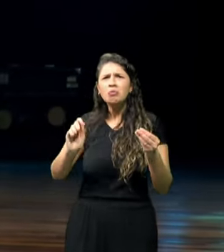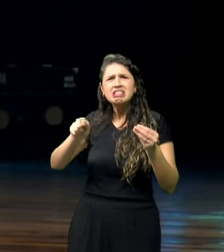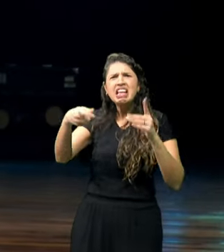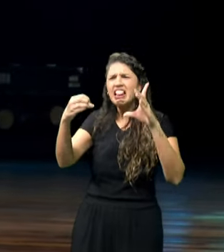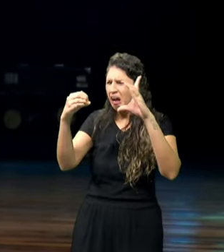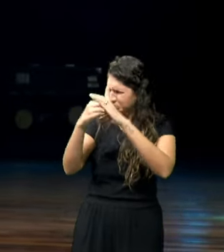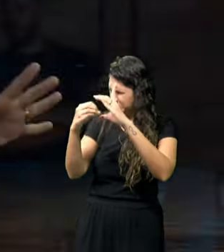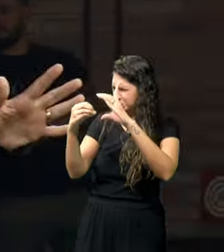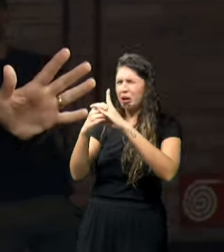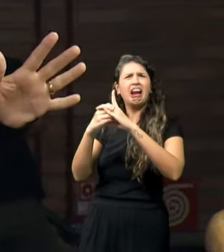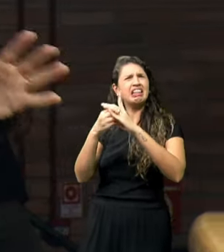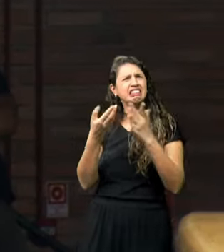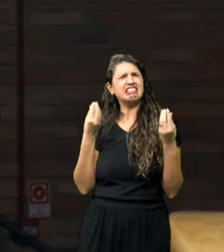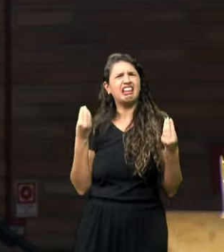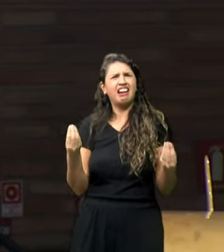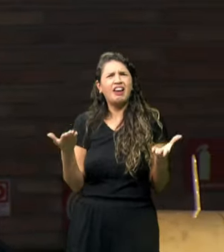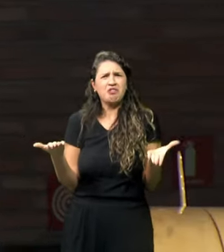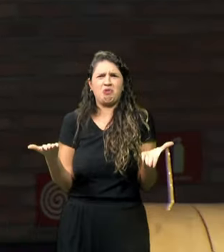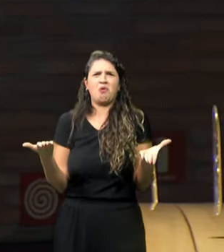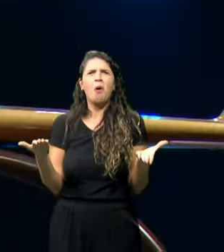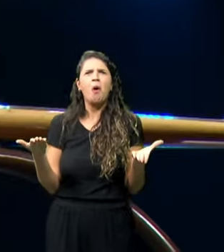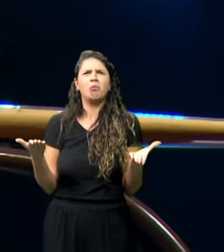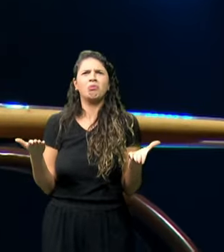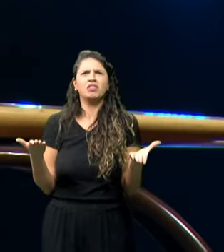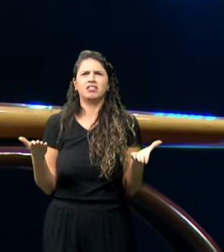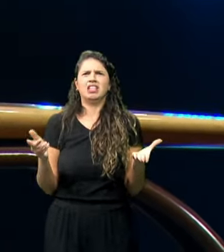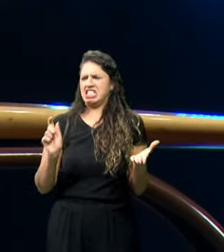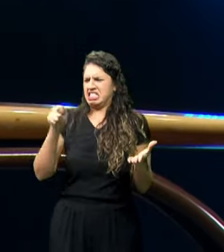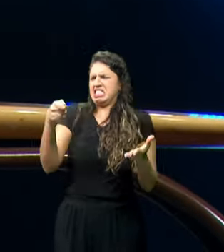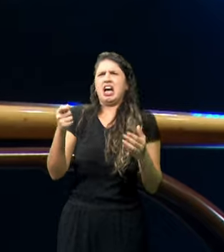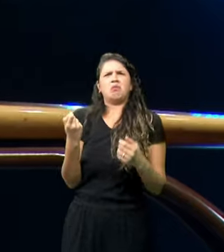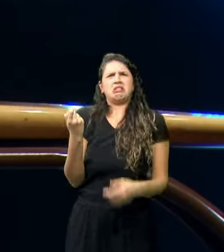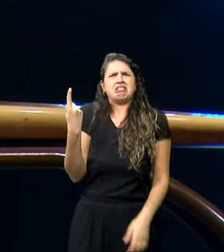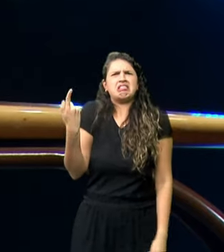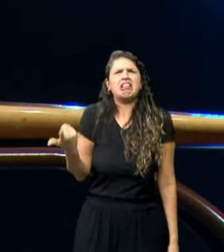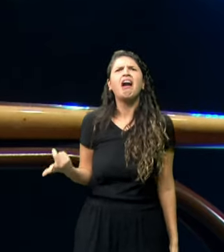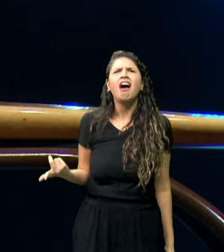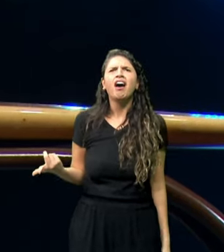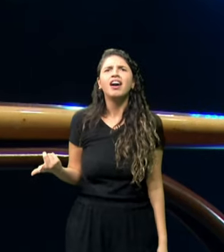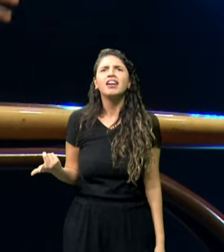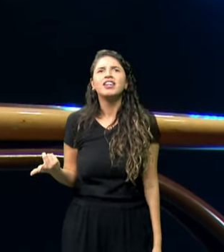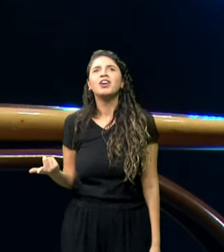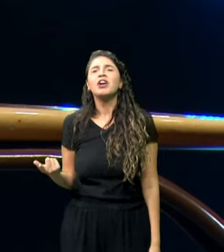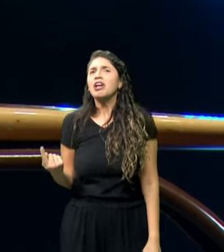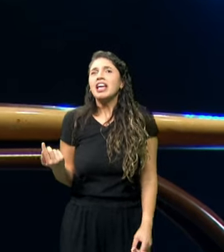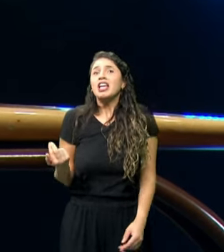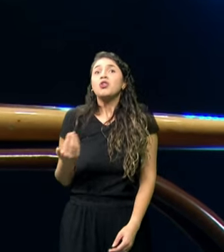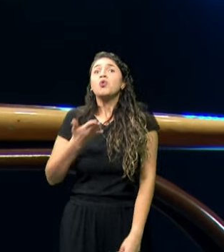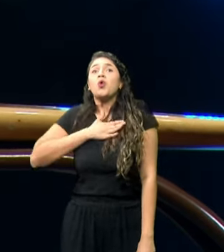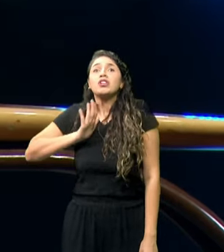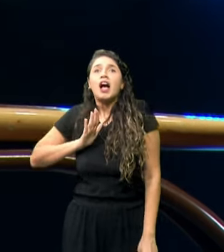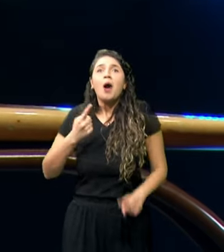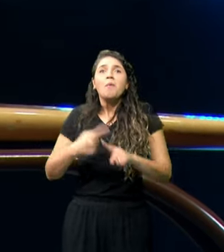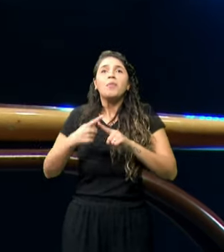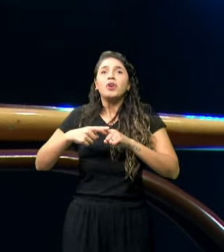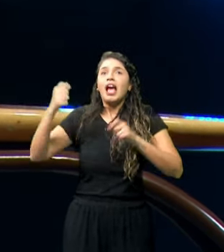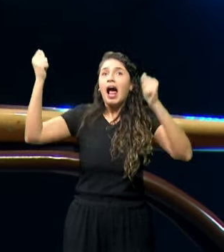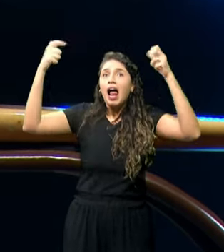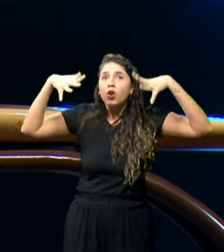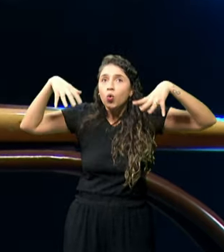heresia que esses caras estão pregando. E falavam que a gente apagava as luzes, ficava só a luzinha amarela. E aí